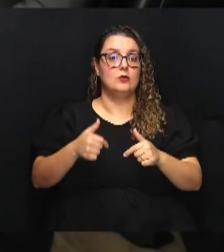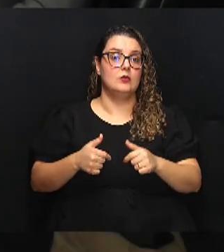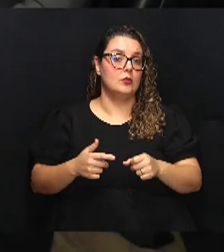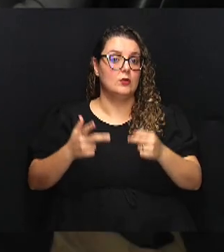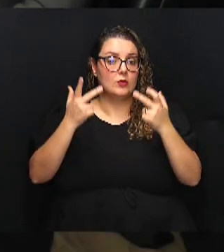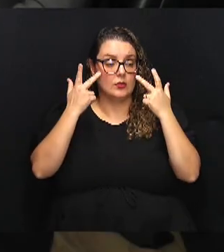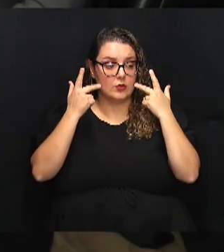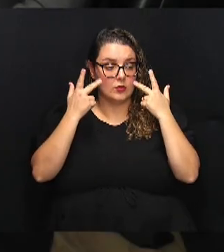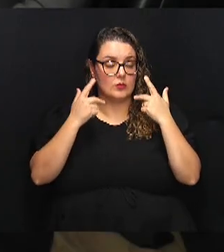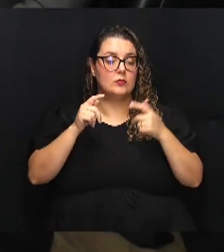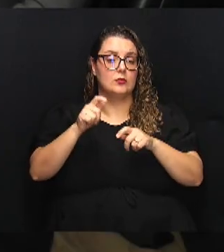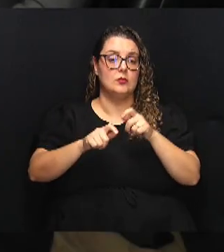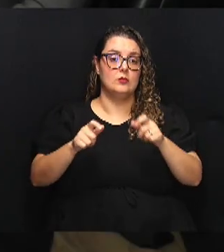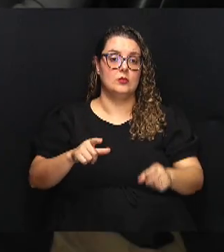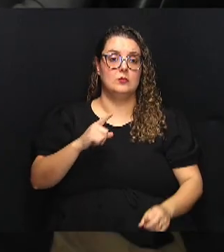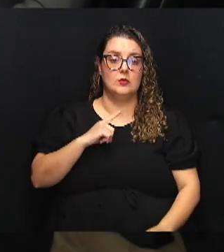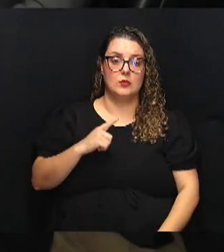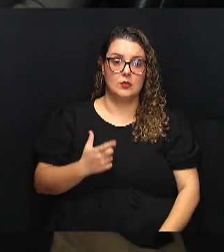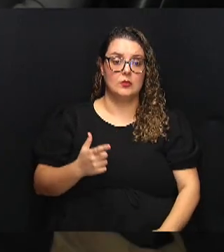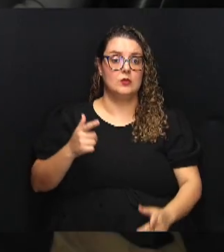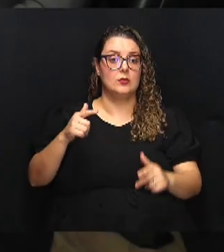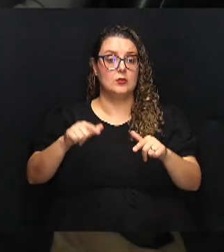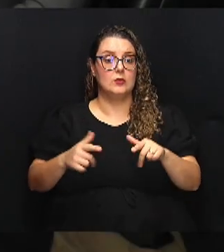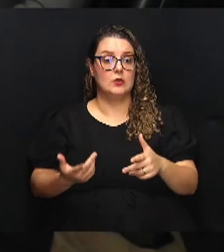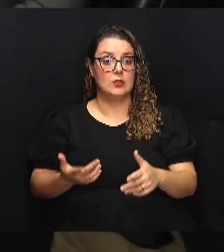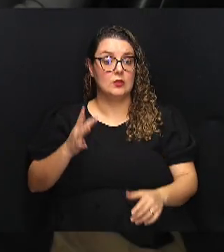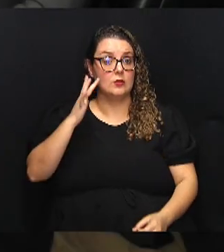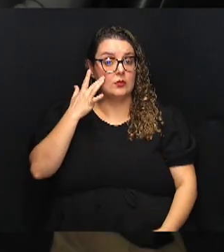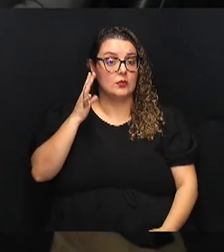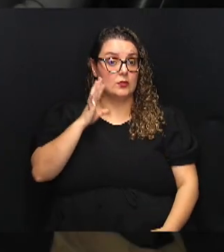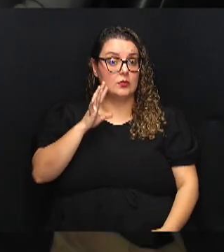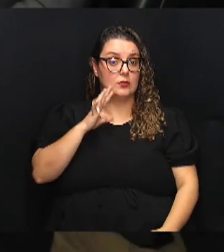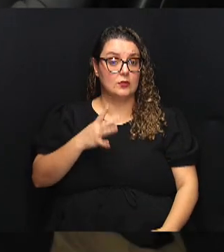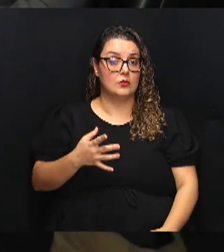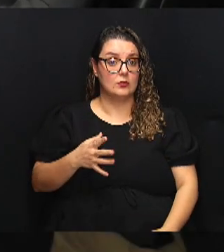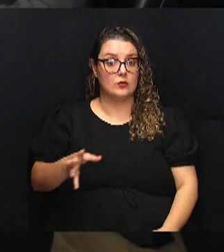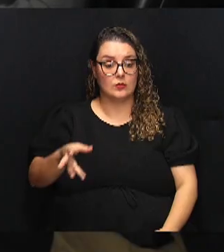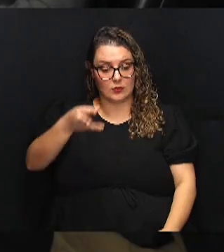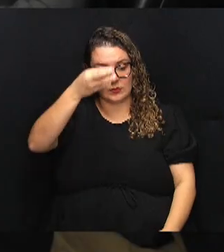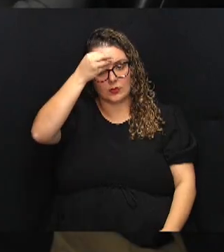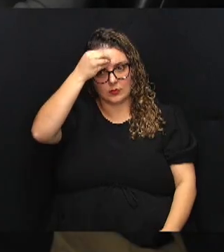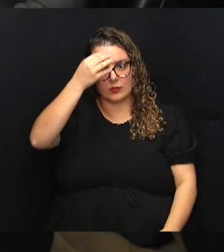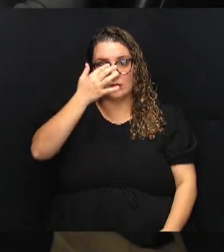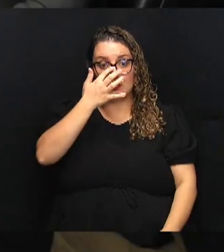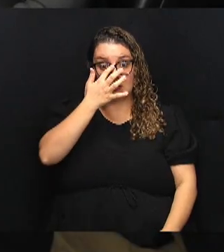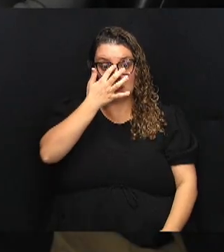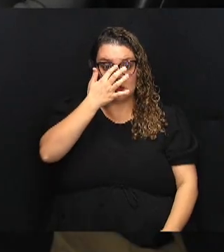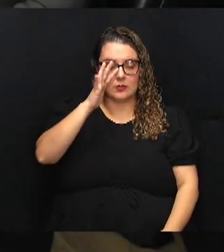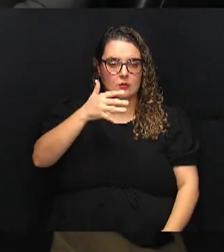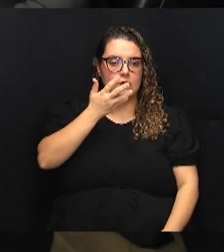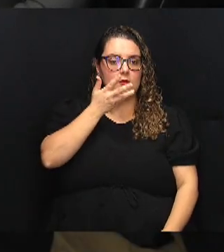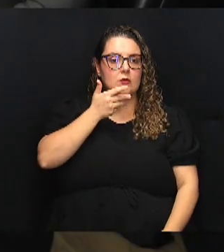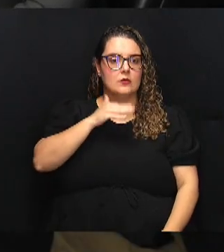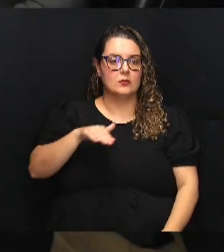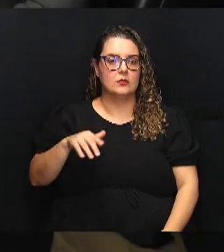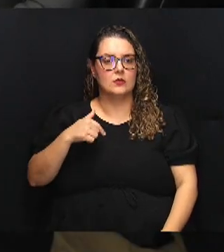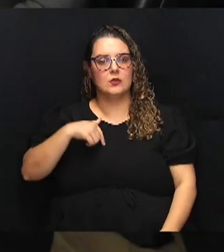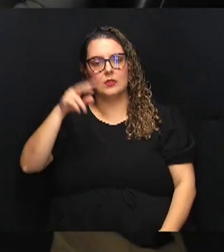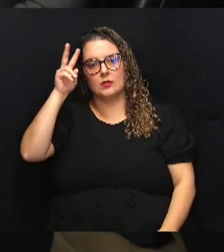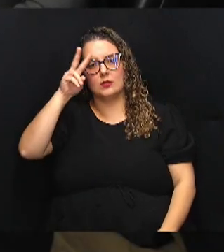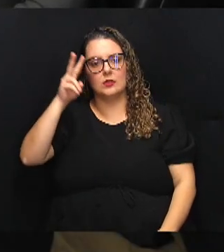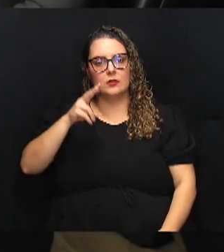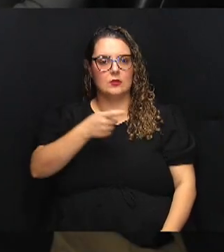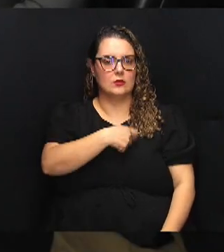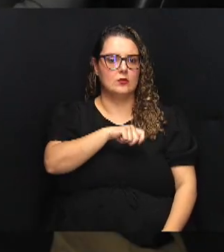geralmente as pessoas tinham nesse local, e eu achei muito bacana porque me guardou isso quando eu era criança. Então eu lembro que eu fiquei com a